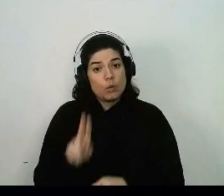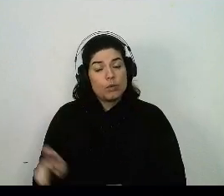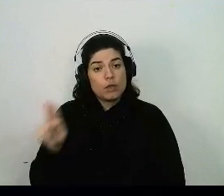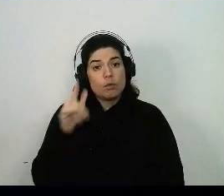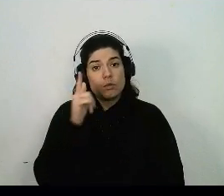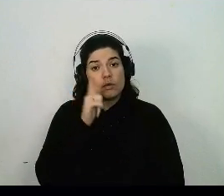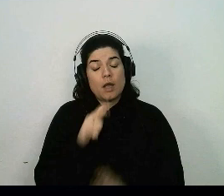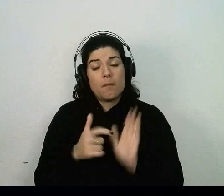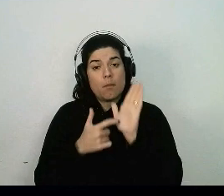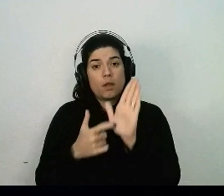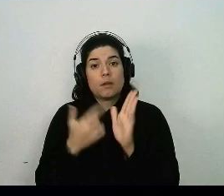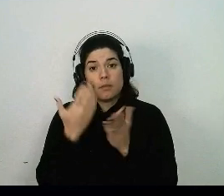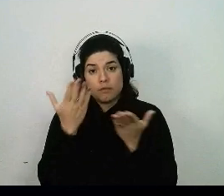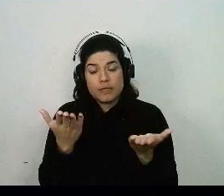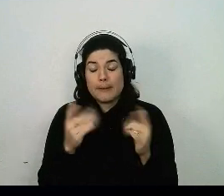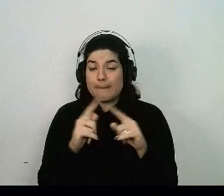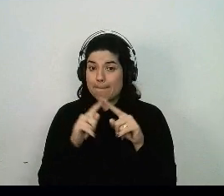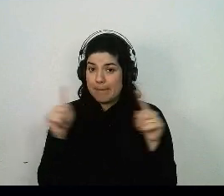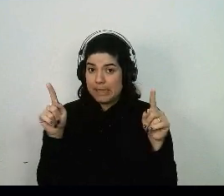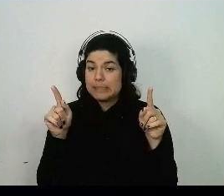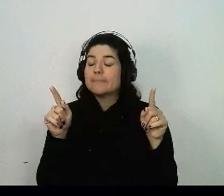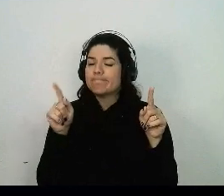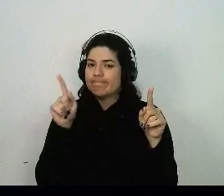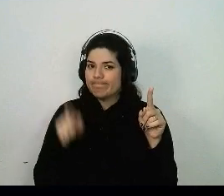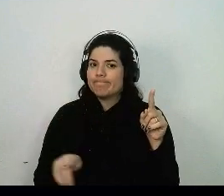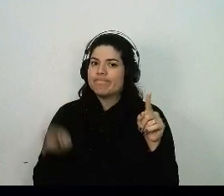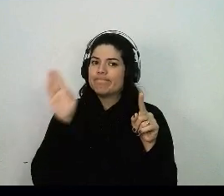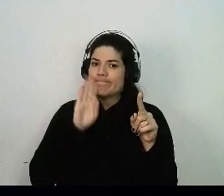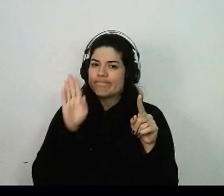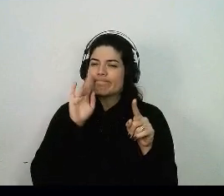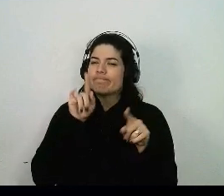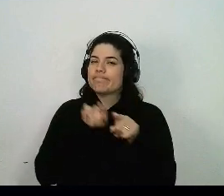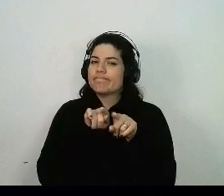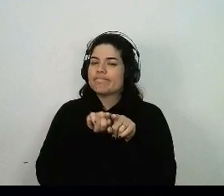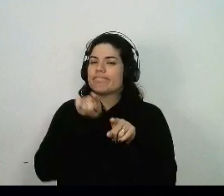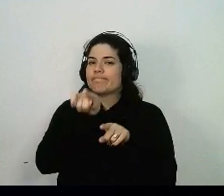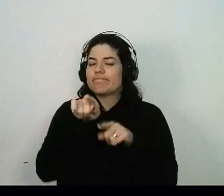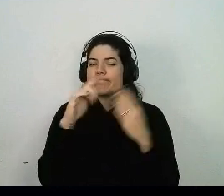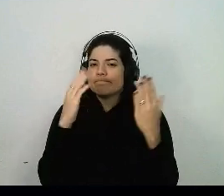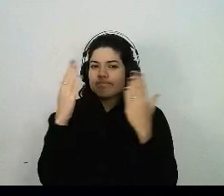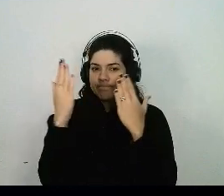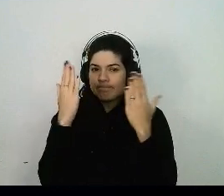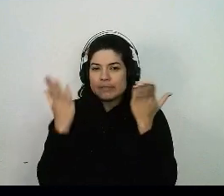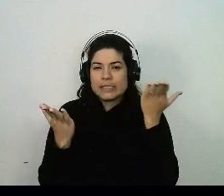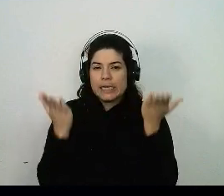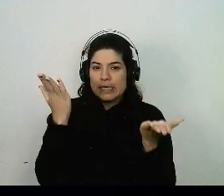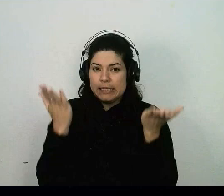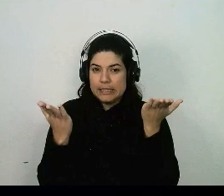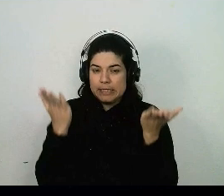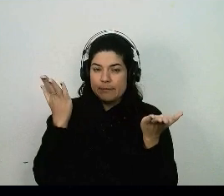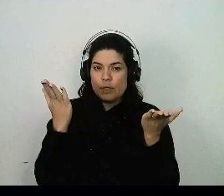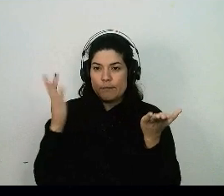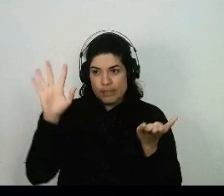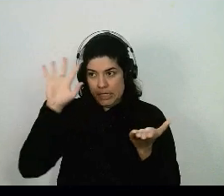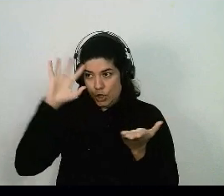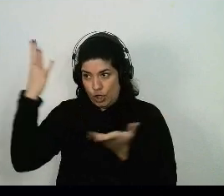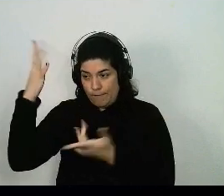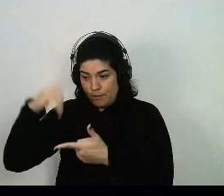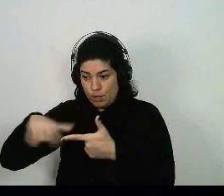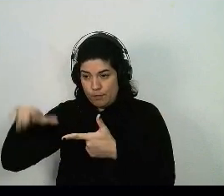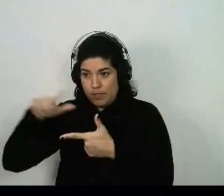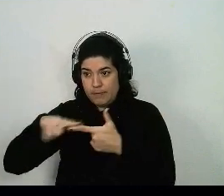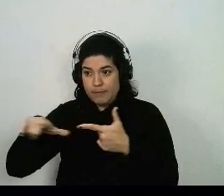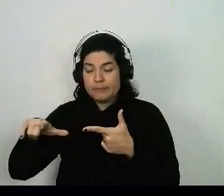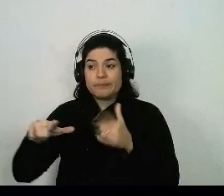ali, mas é legal tu utilizar como um depara, sabe? Tu resolve o problema, cria